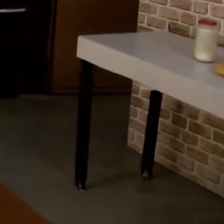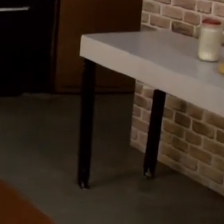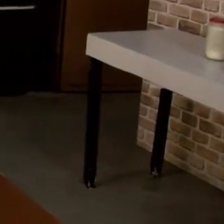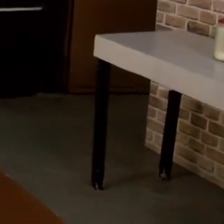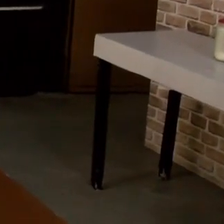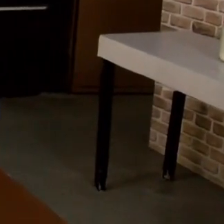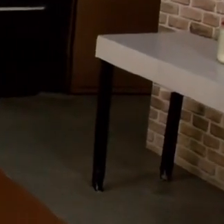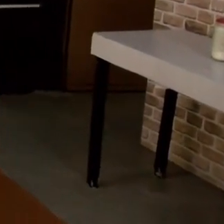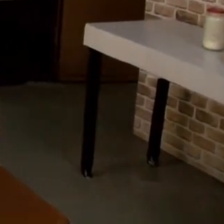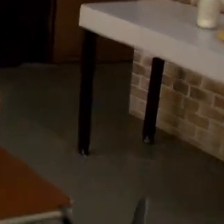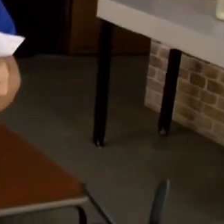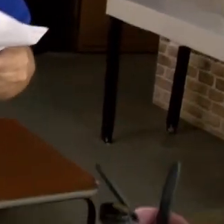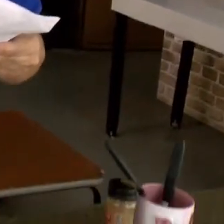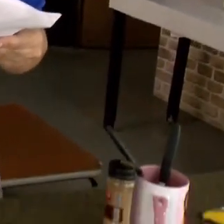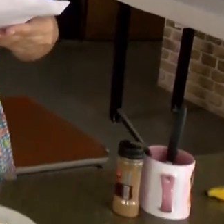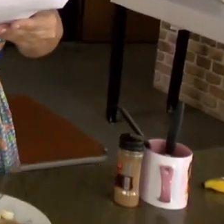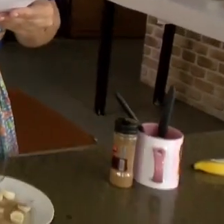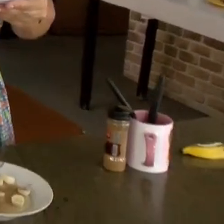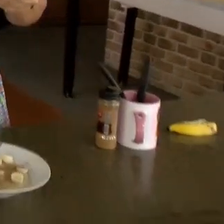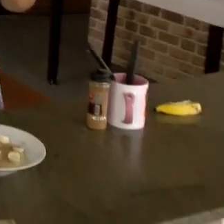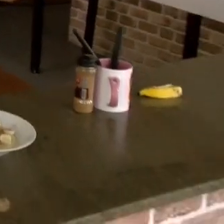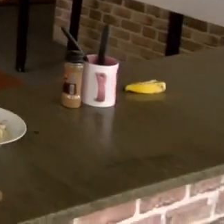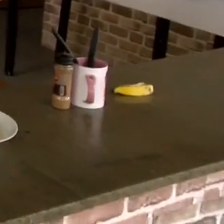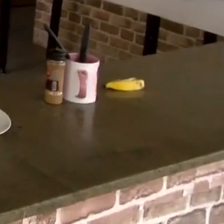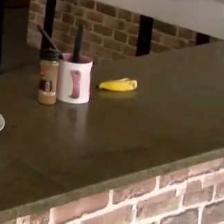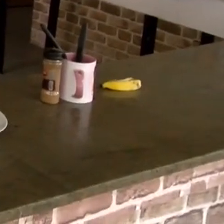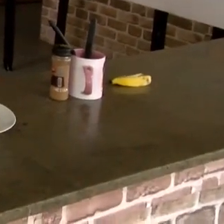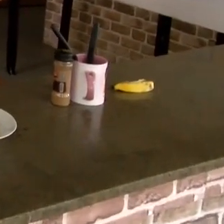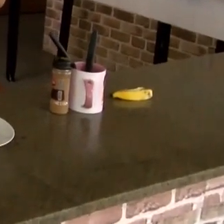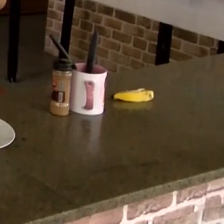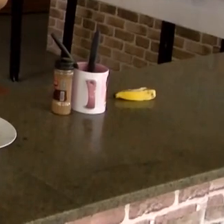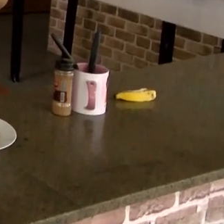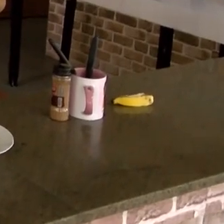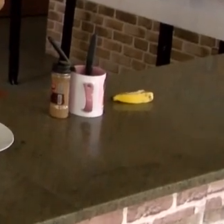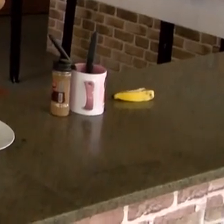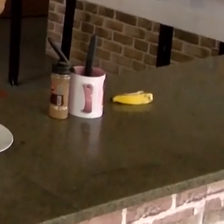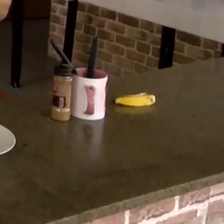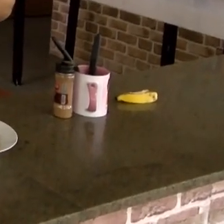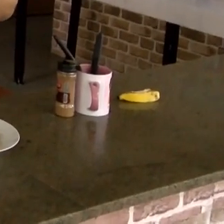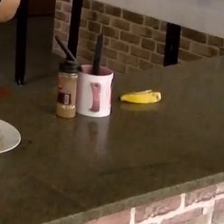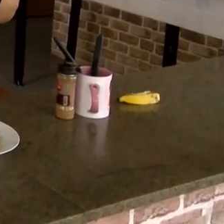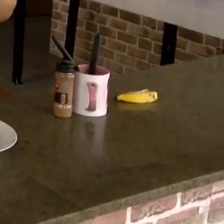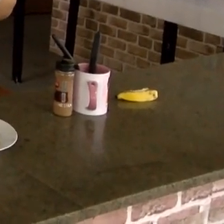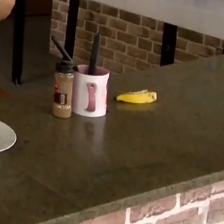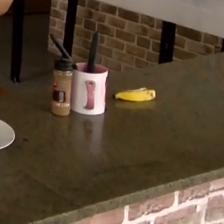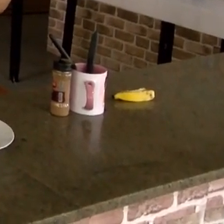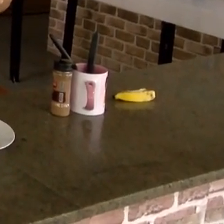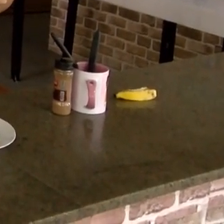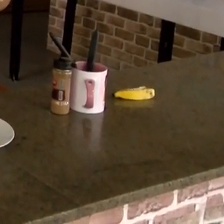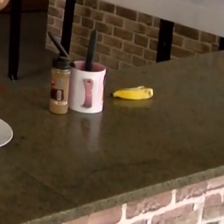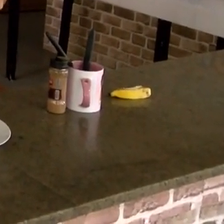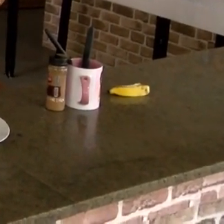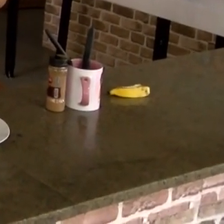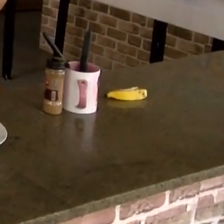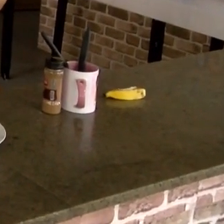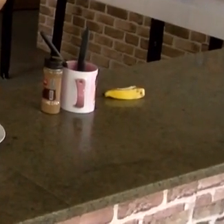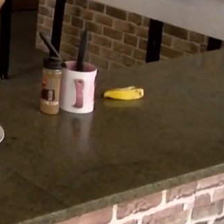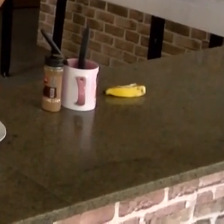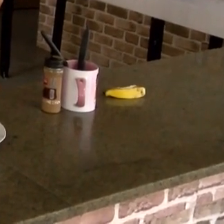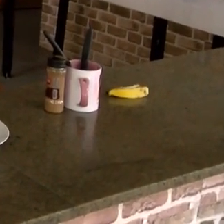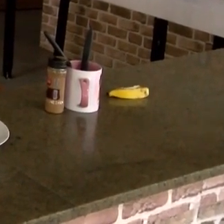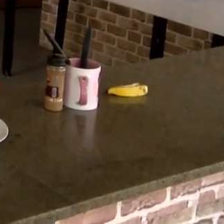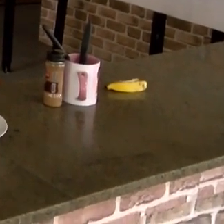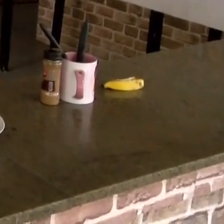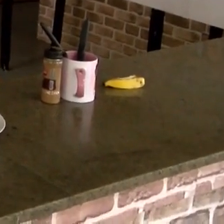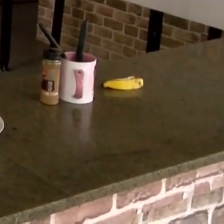beijo, Yasmin! Que é lá da turma do infantil da escola João Paulo Guerra. Olha! Um beijo pra